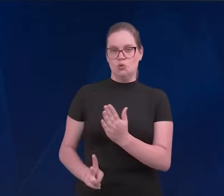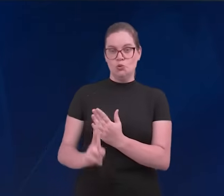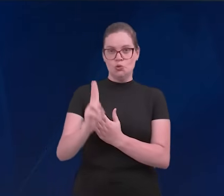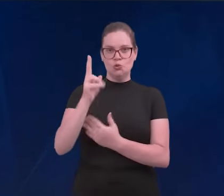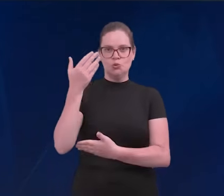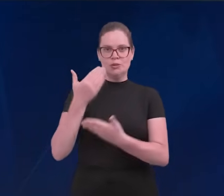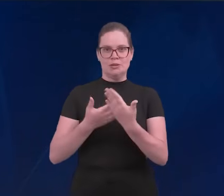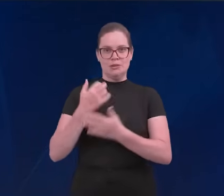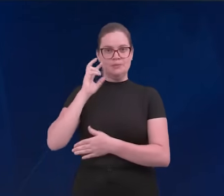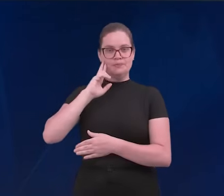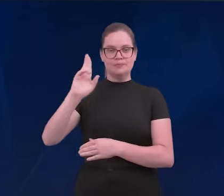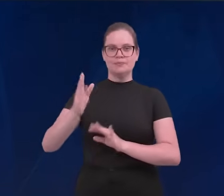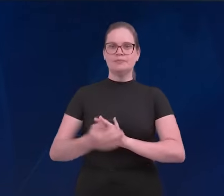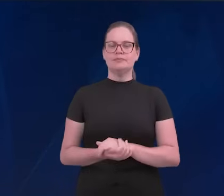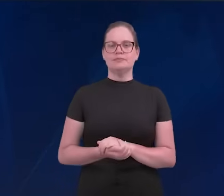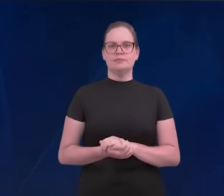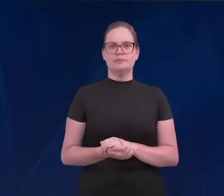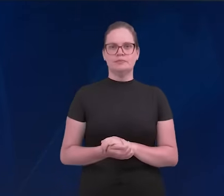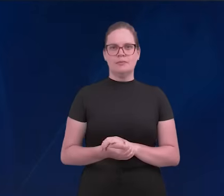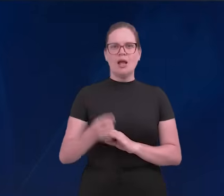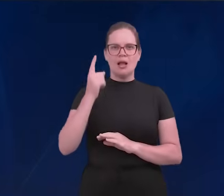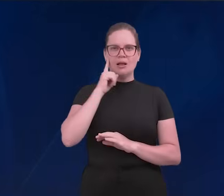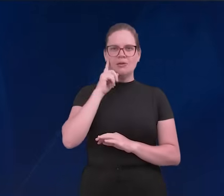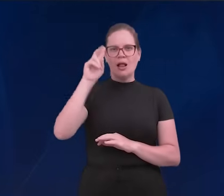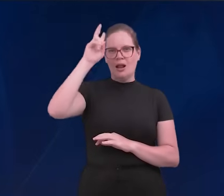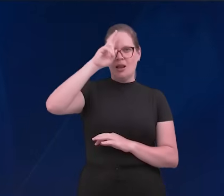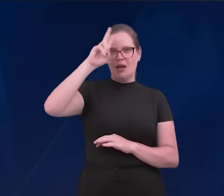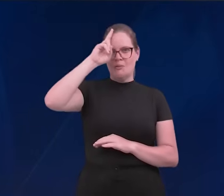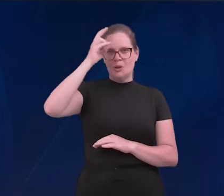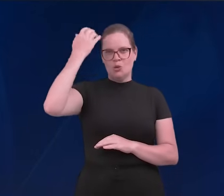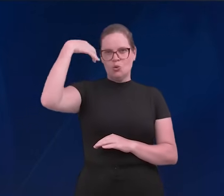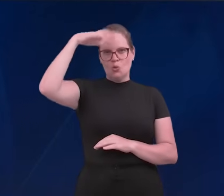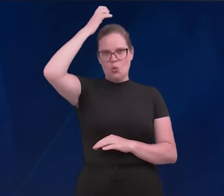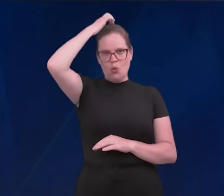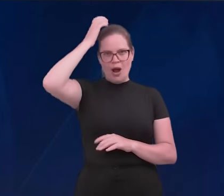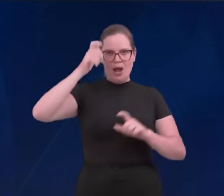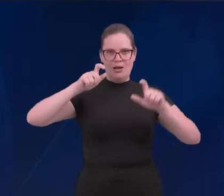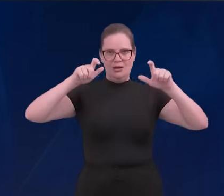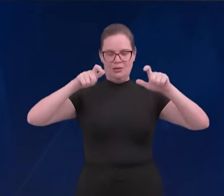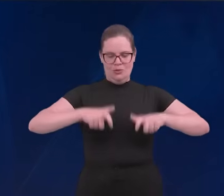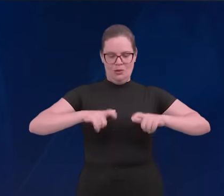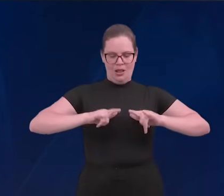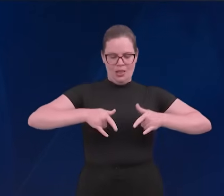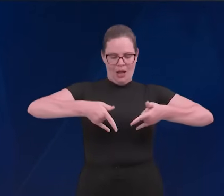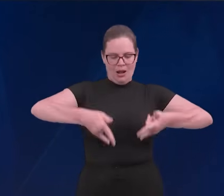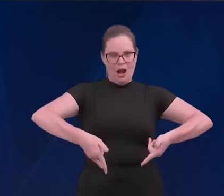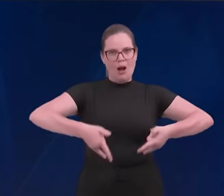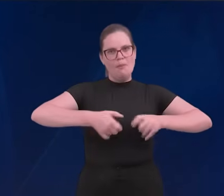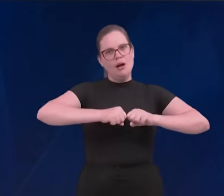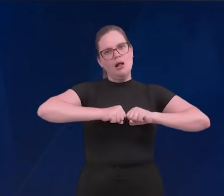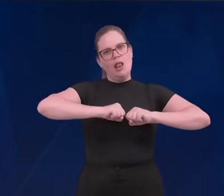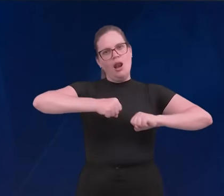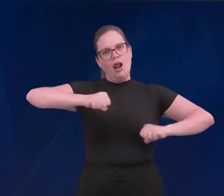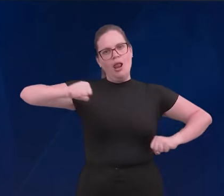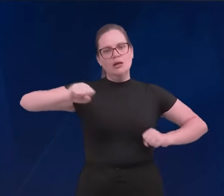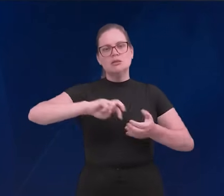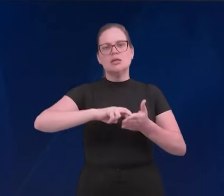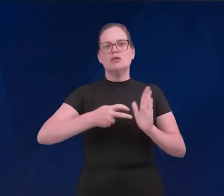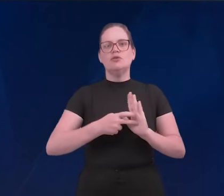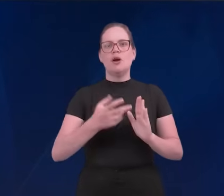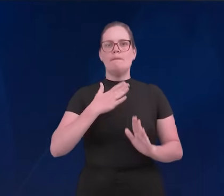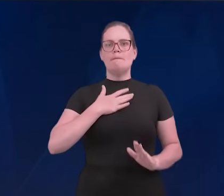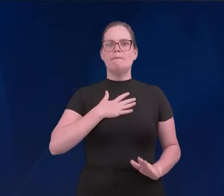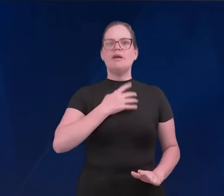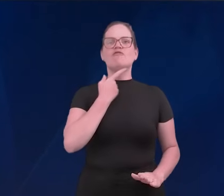caminhada. A cama de Og, rei de Bazã, fala da acomodação da carne, ou